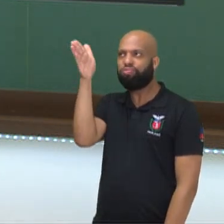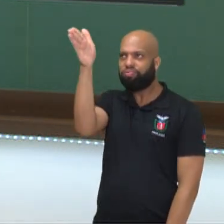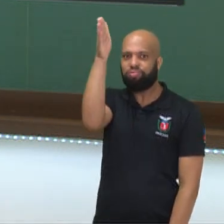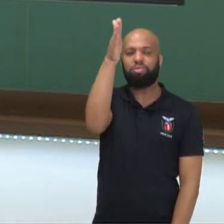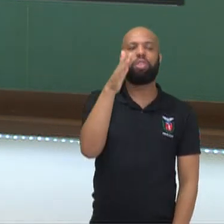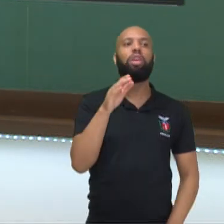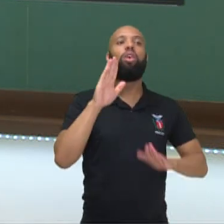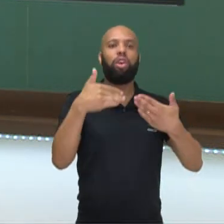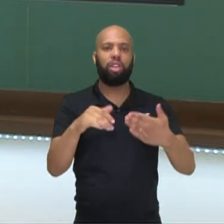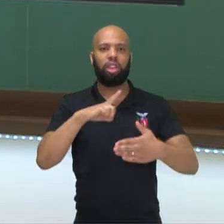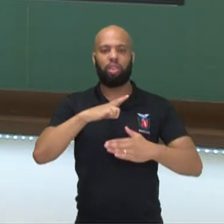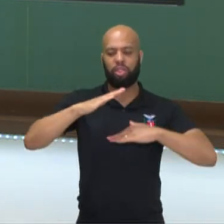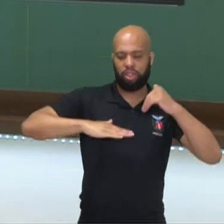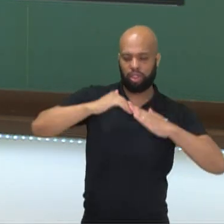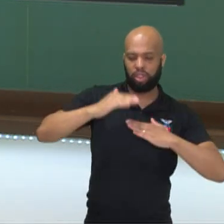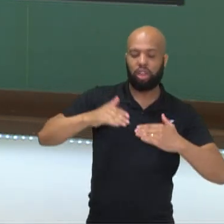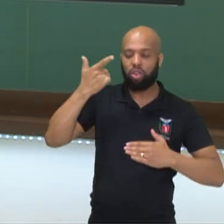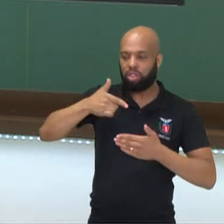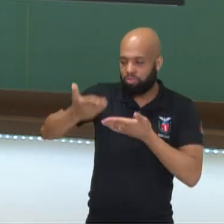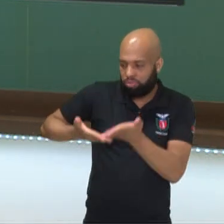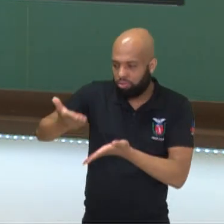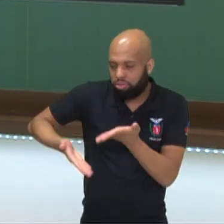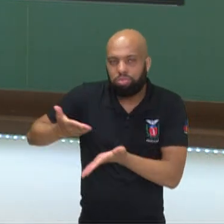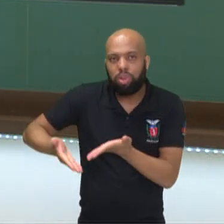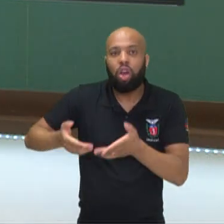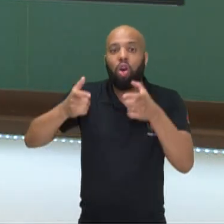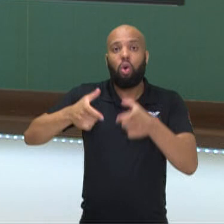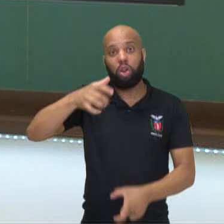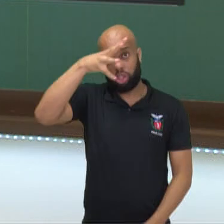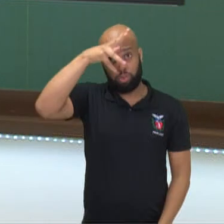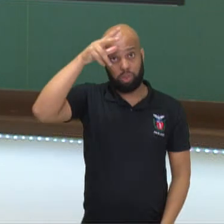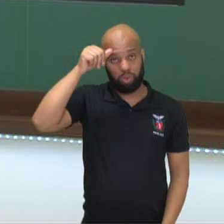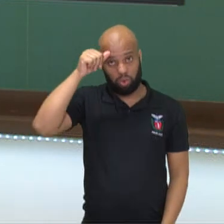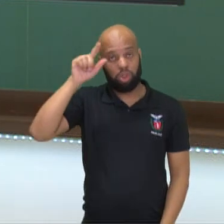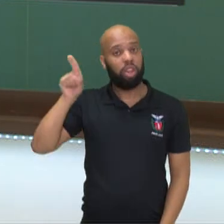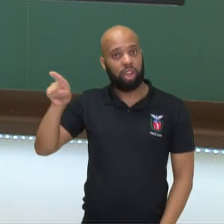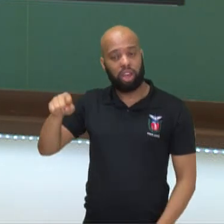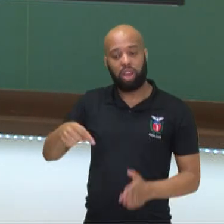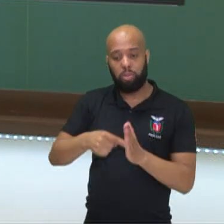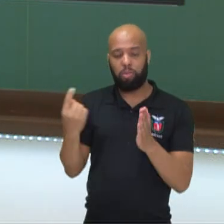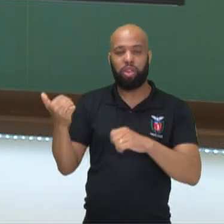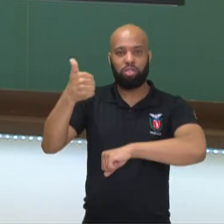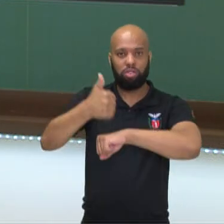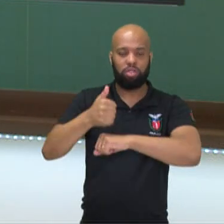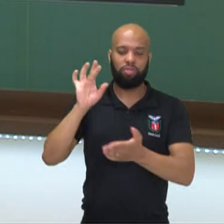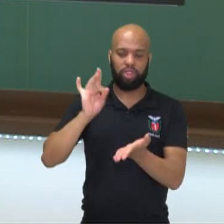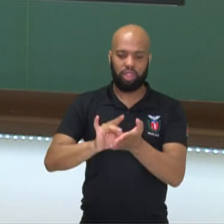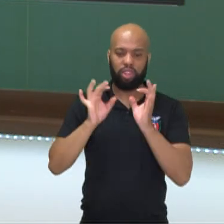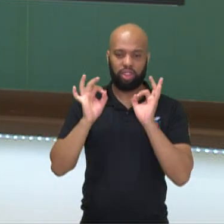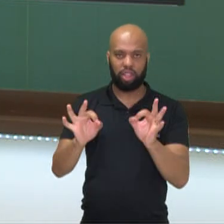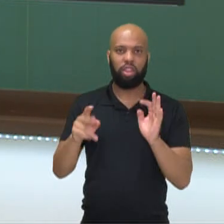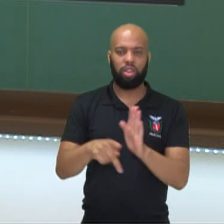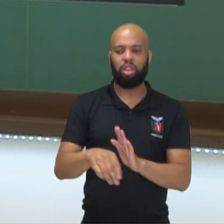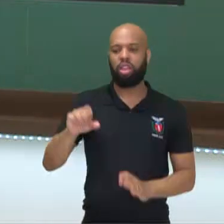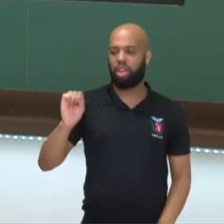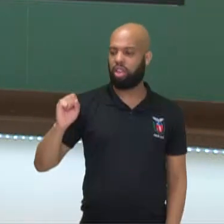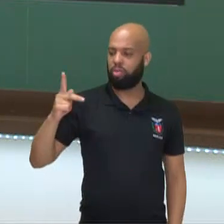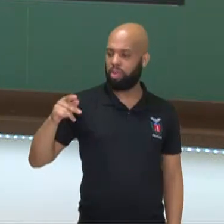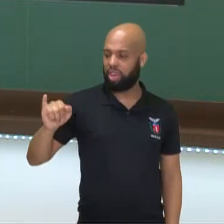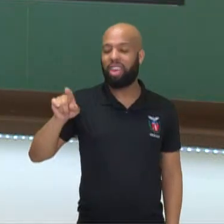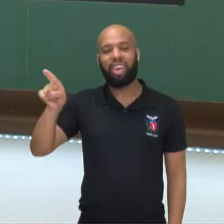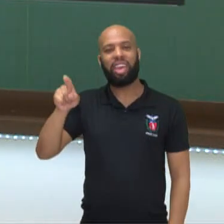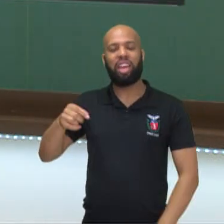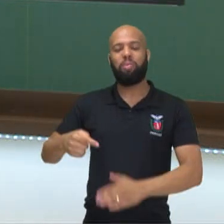habilidade no trato com os povos indígenas do Mato Grosso, ele acabou sendo o primeiro diretor efetivo do SPI. Ele foi o